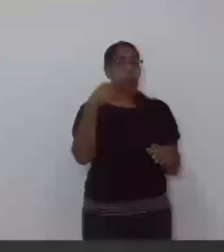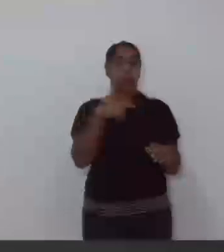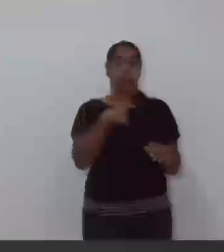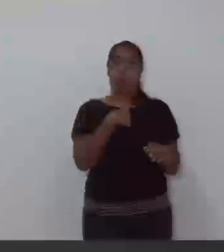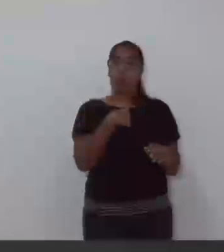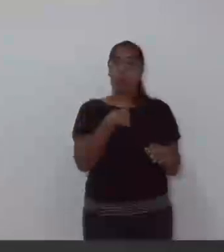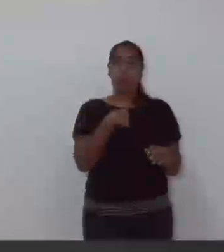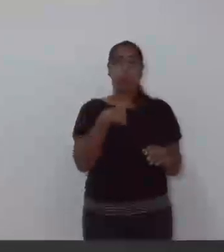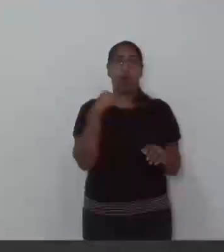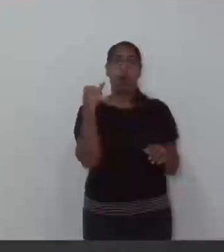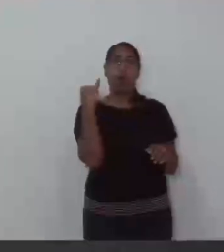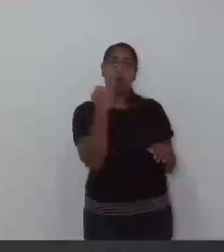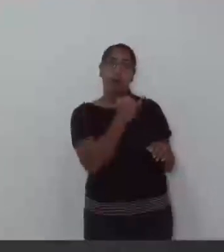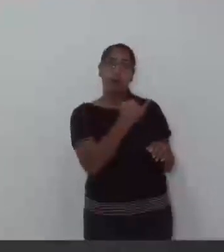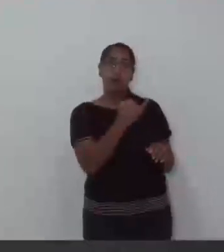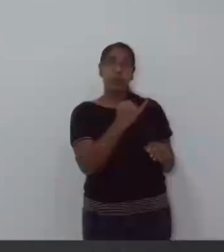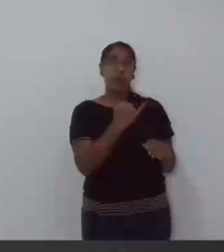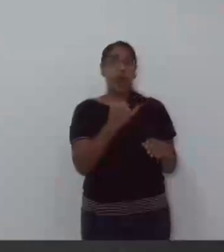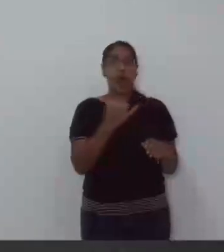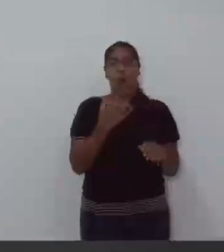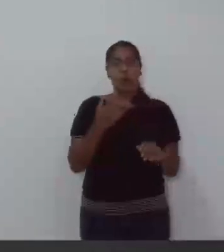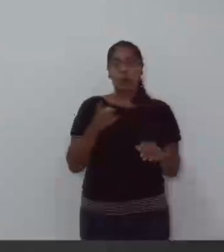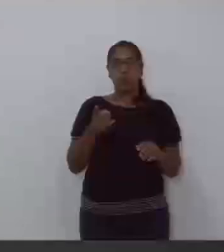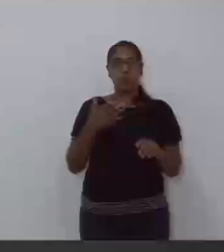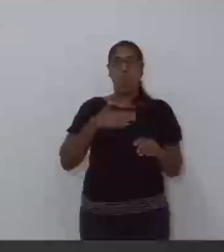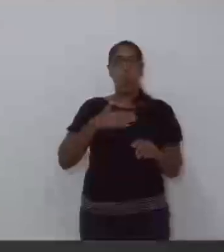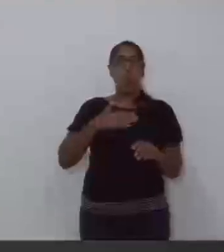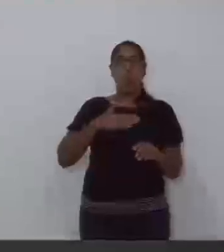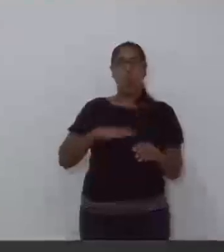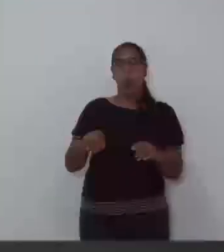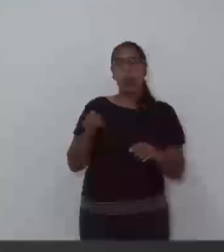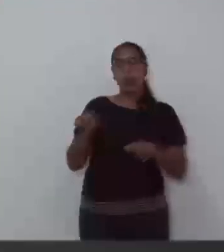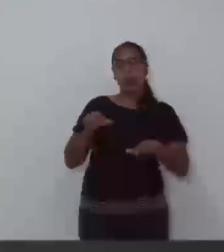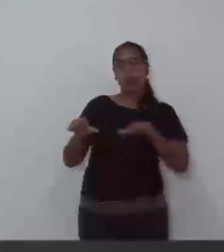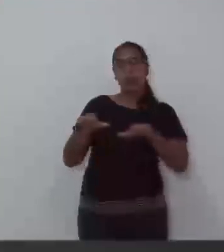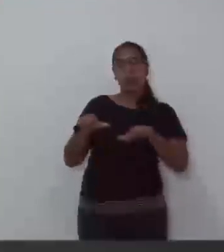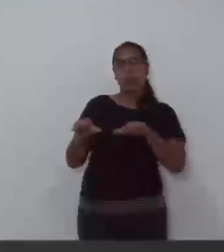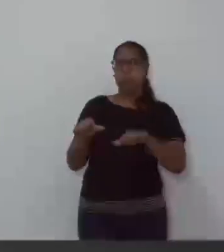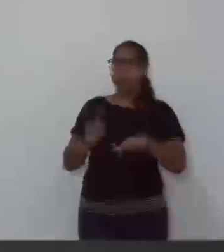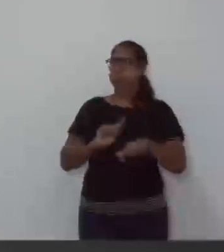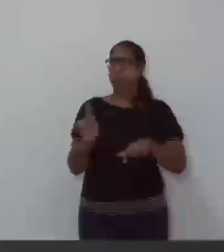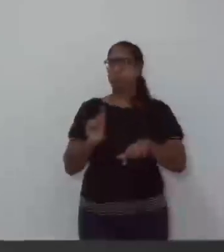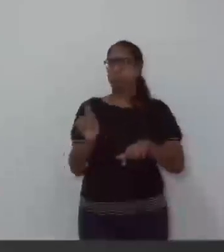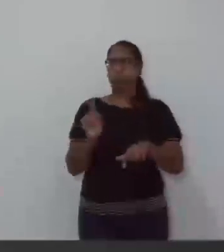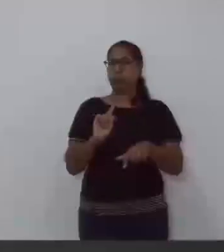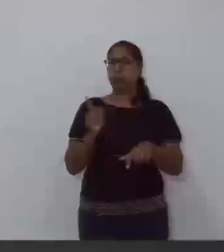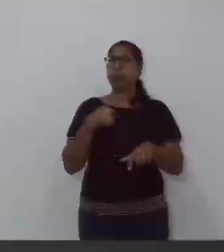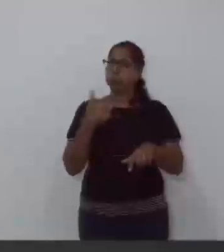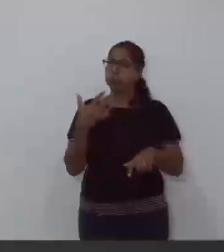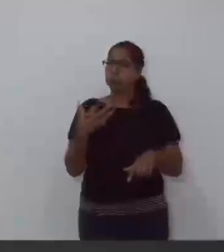momento eu disse a Vossa Excelência que discordava do trabalho que estava sendo feito por Vossa Excelência.